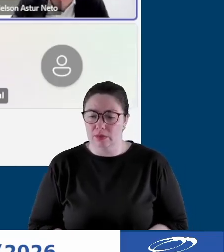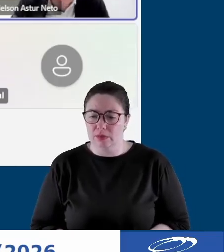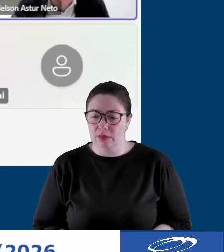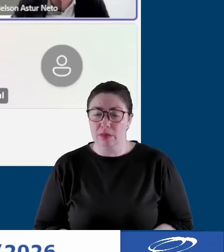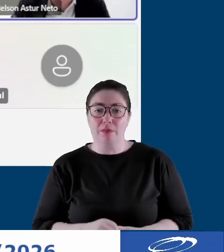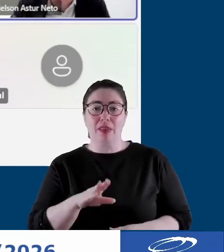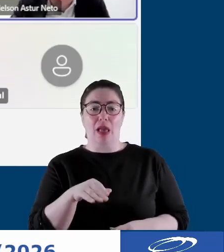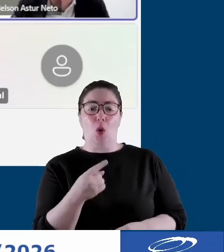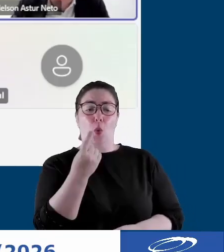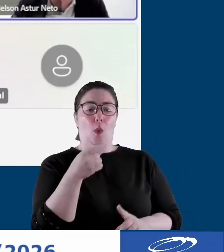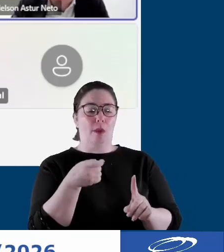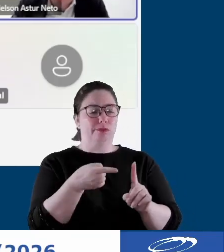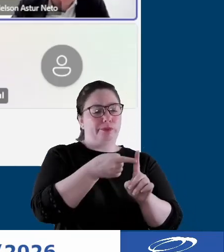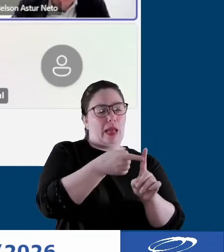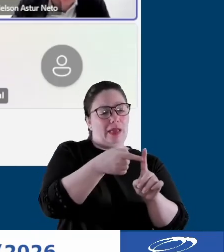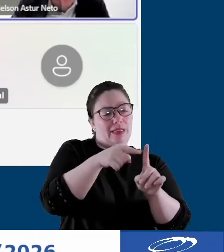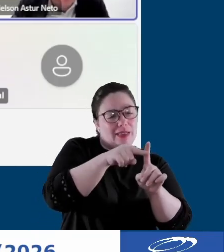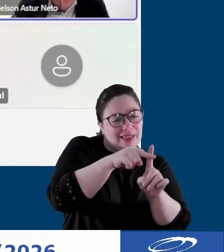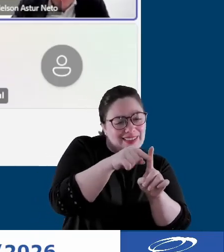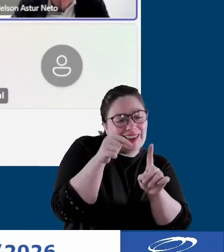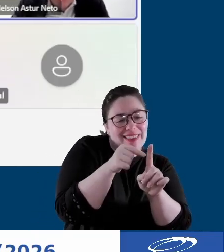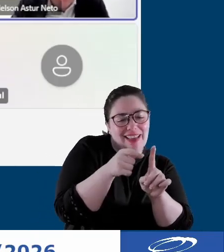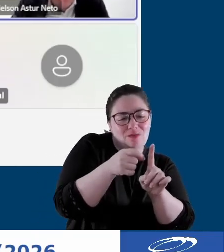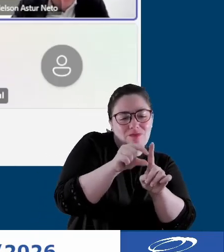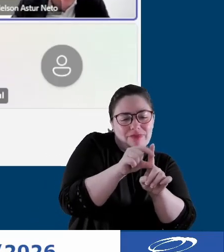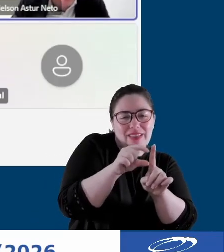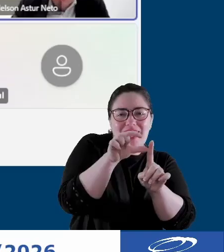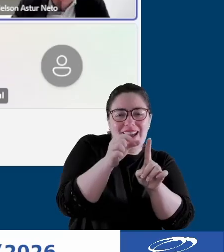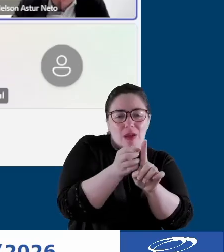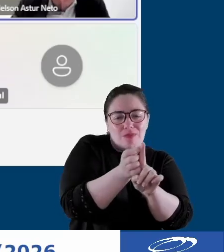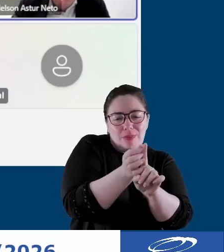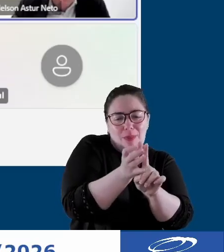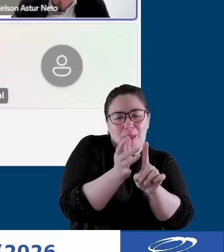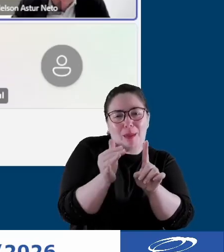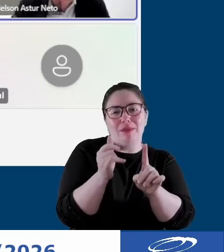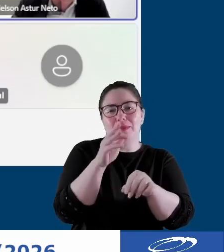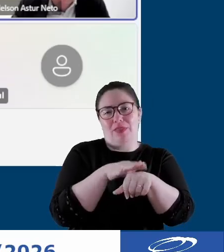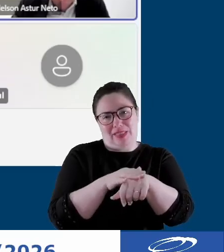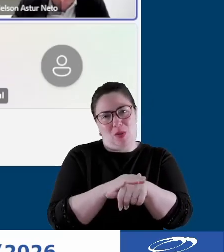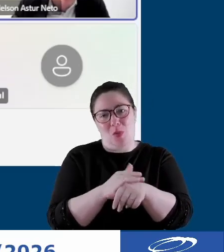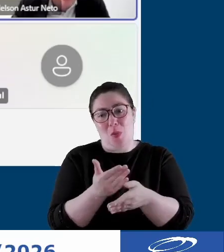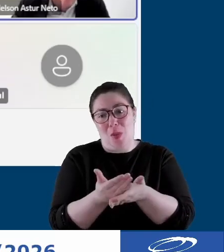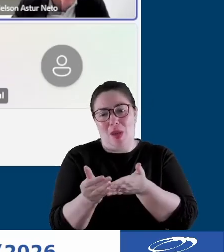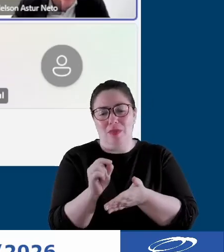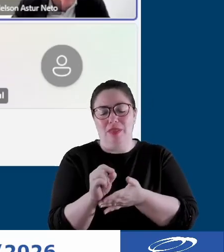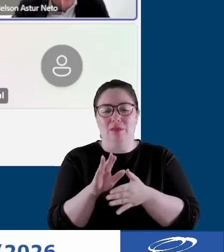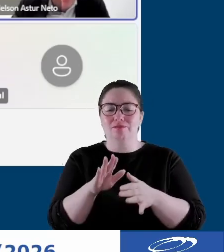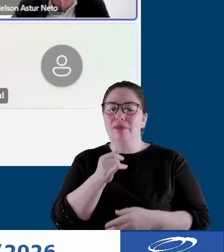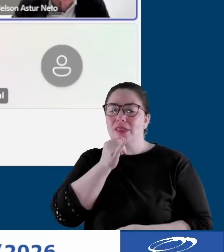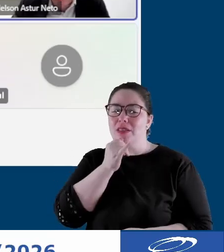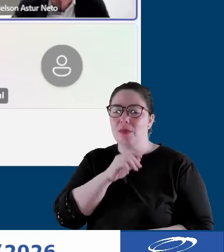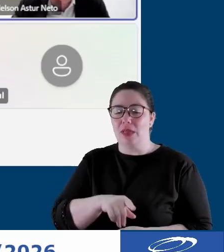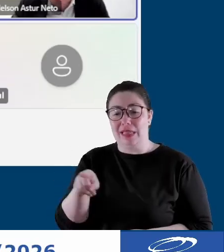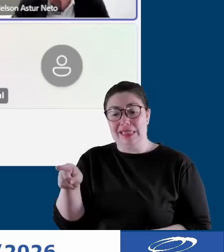das causas de falha do segmento adjacente. Está aqui um paciente com um índice de massa, um IMC de